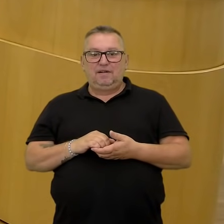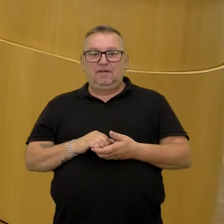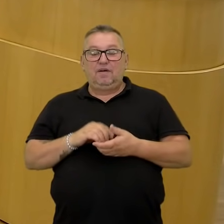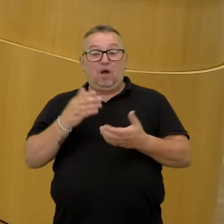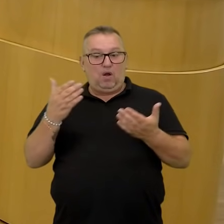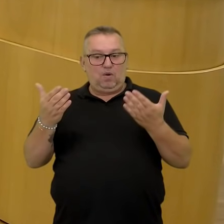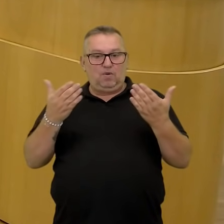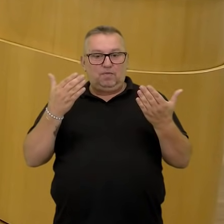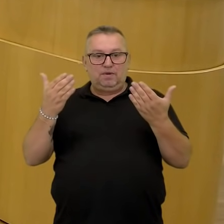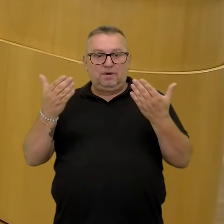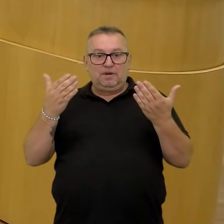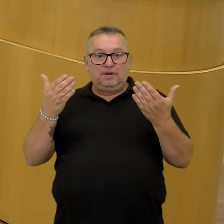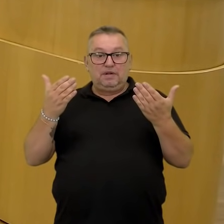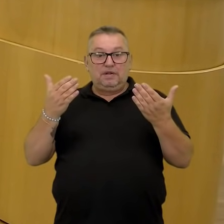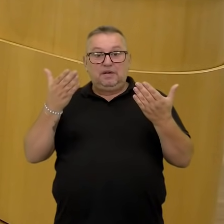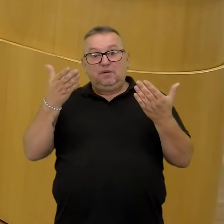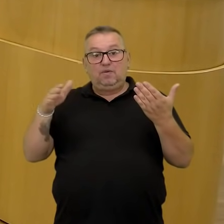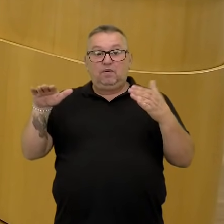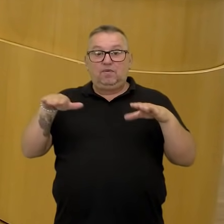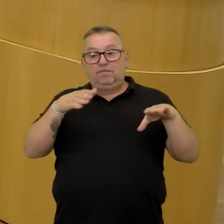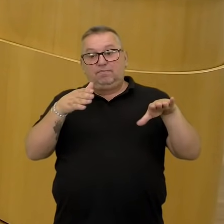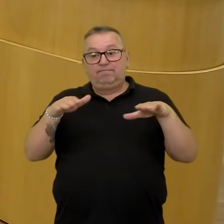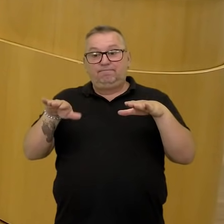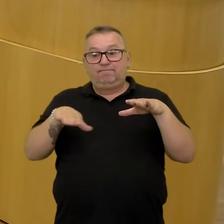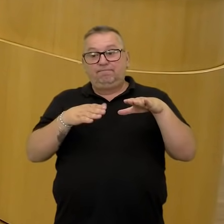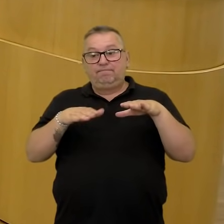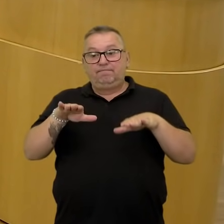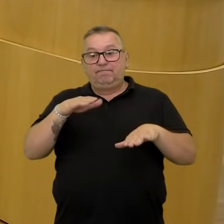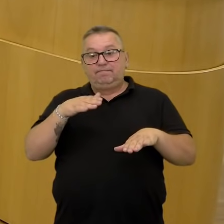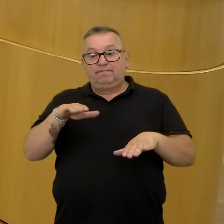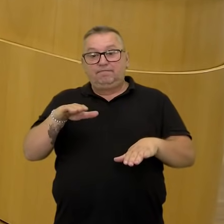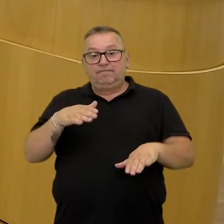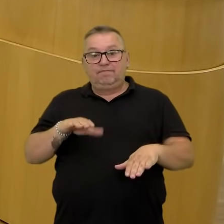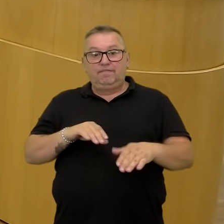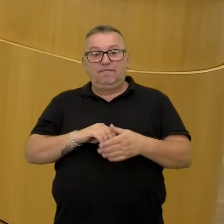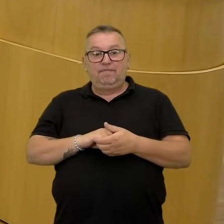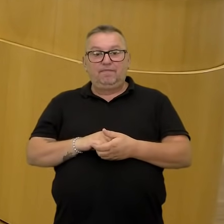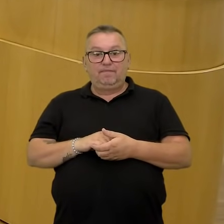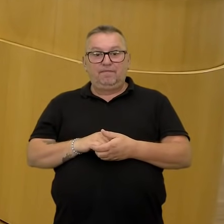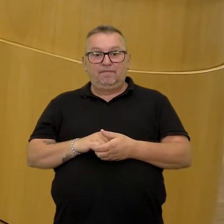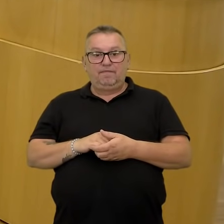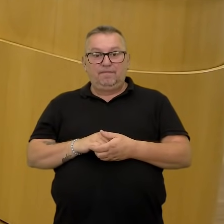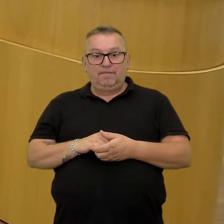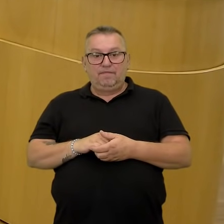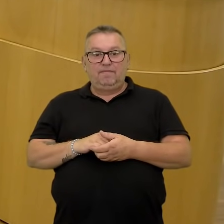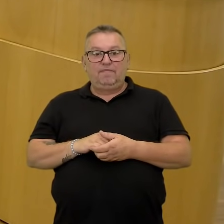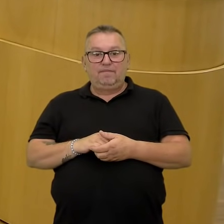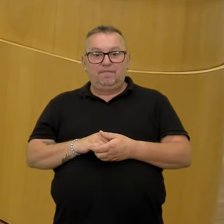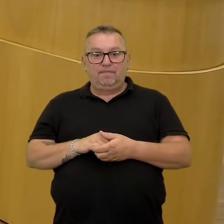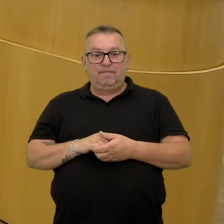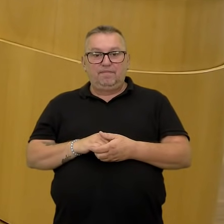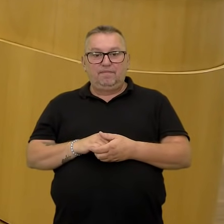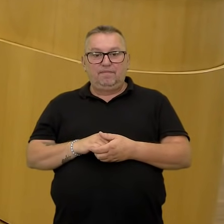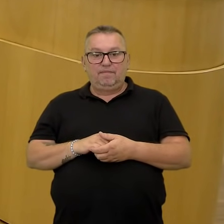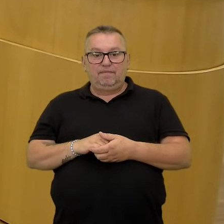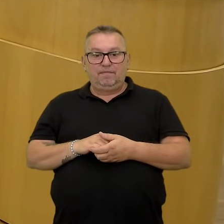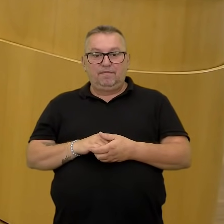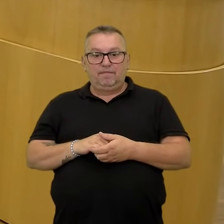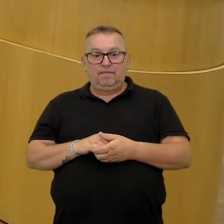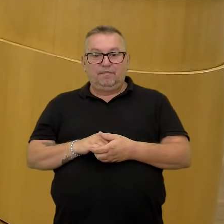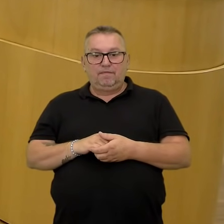para você comparar Esse é que vai cortar con los diária se não vai conseguir por causa do formato dele para nós aerodinâmica aí